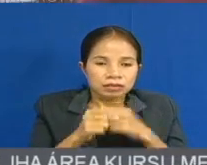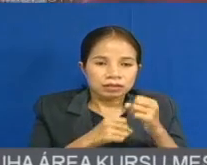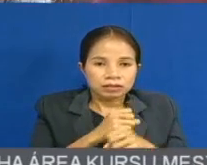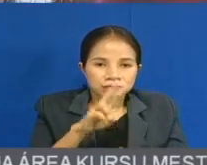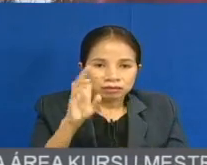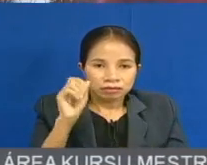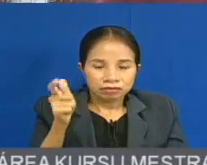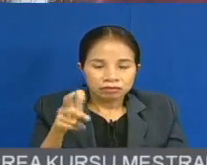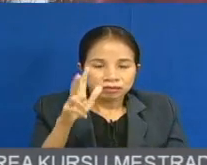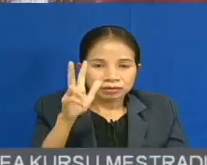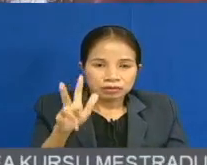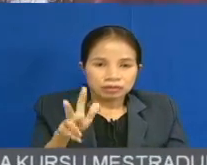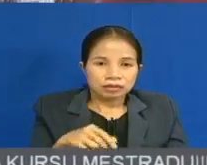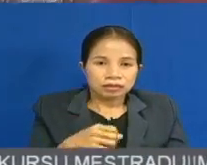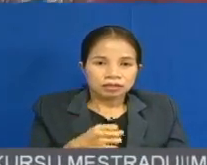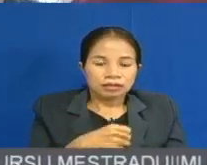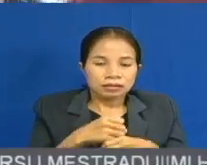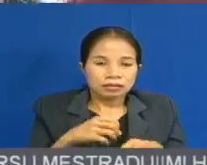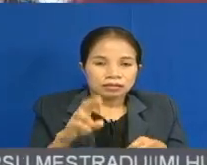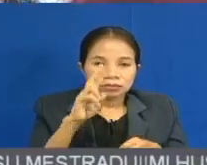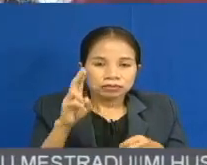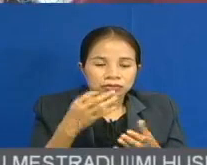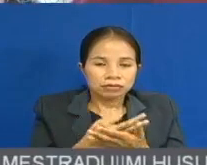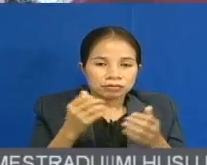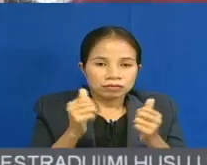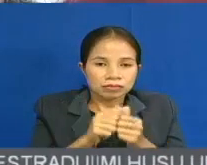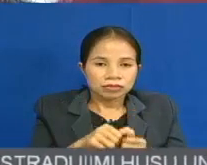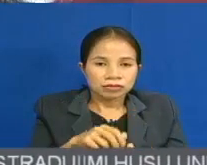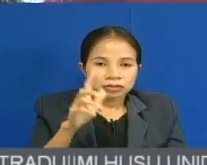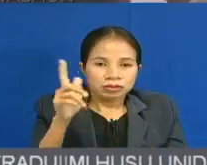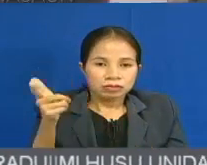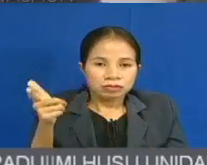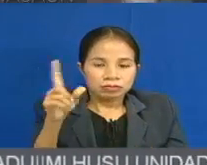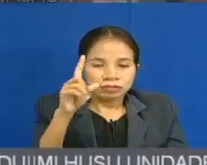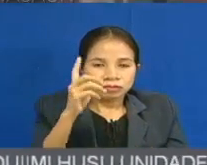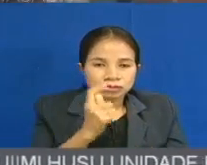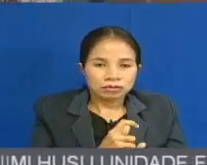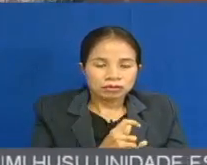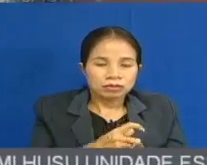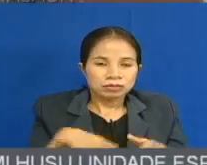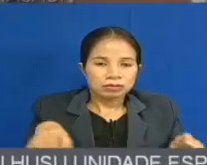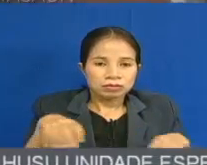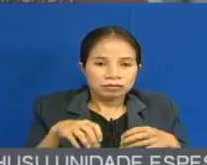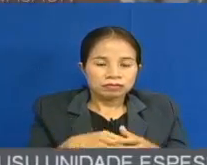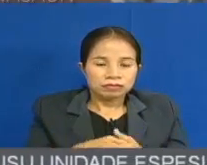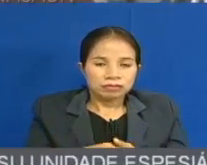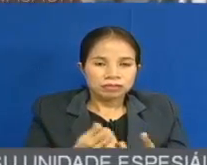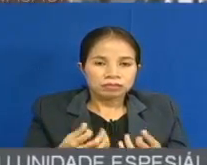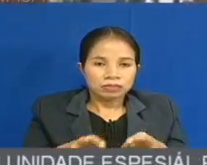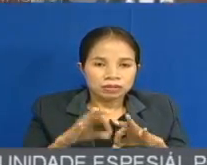ronlu resin tolune, halo investimento, fundo hamutuk rihun rua nulu resin ida, ba iha setor prioridade